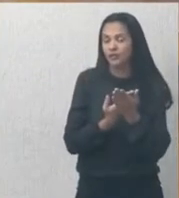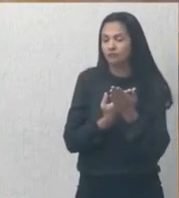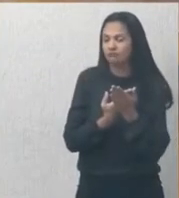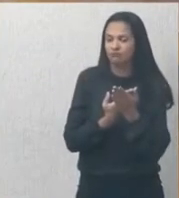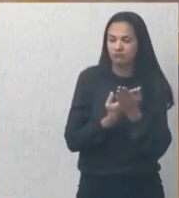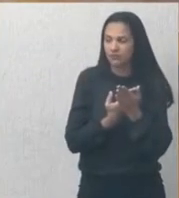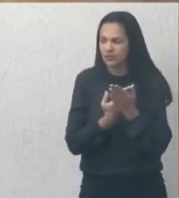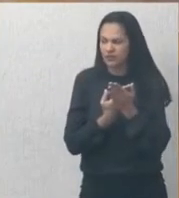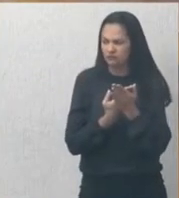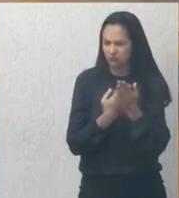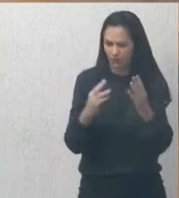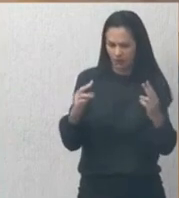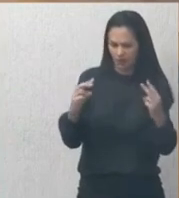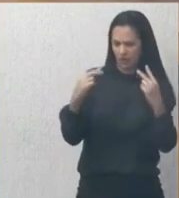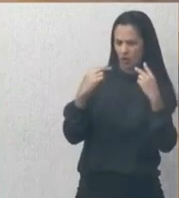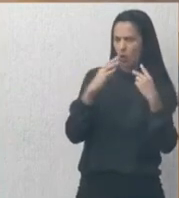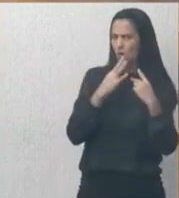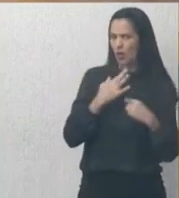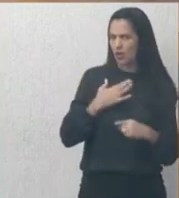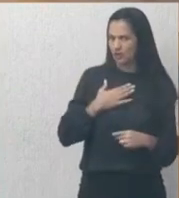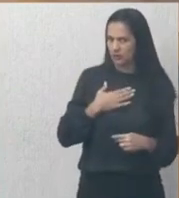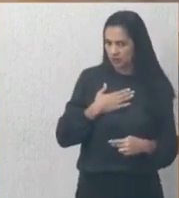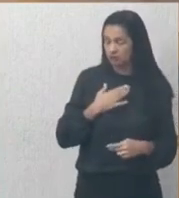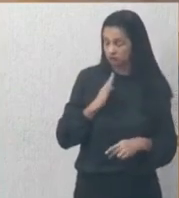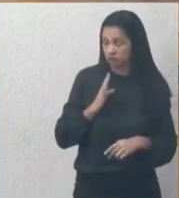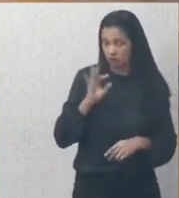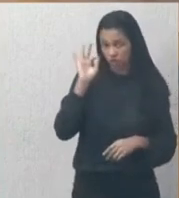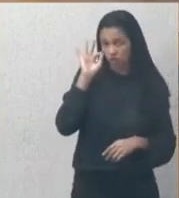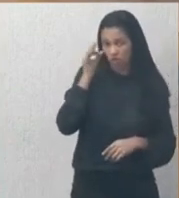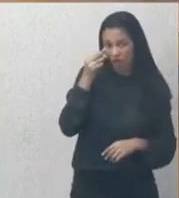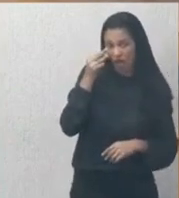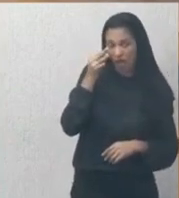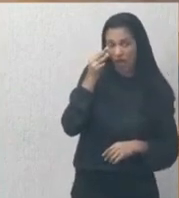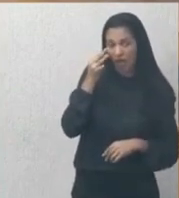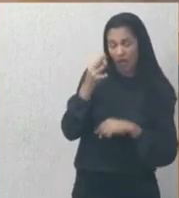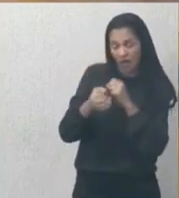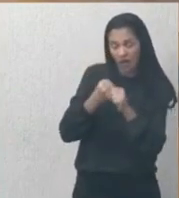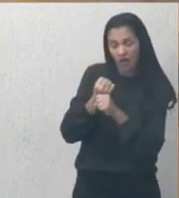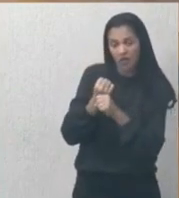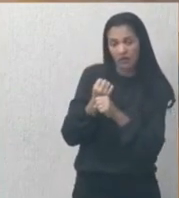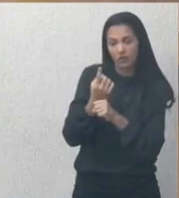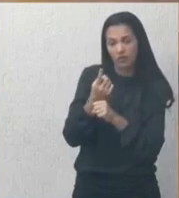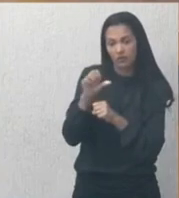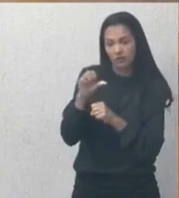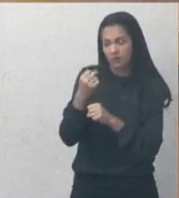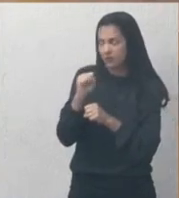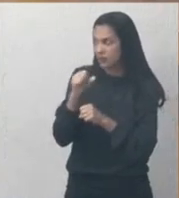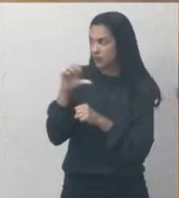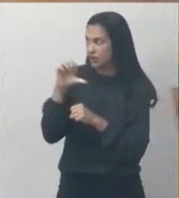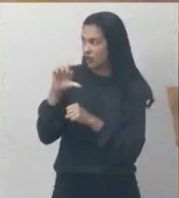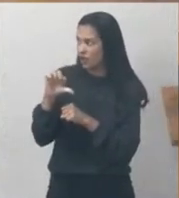pessoas aqui já me conheç pessoal mais antigo já tô aqui desde 89 fui aí sempre